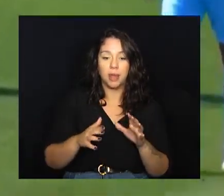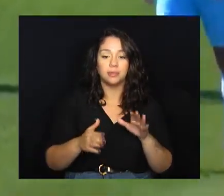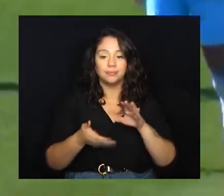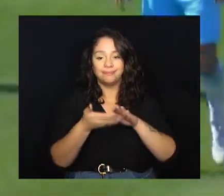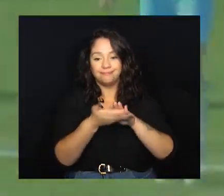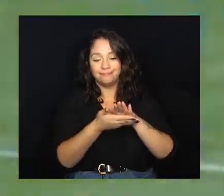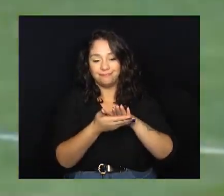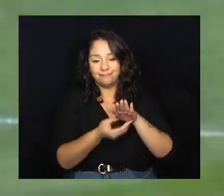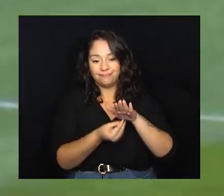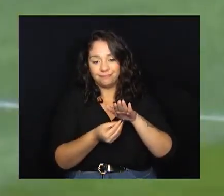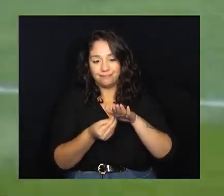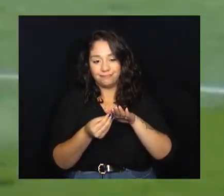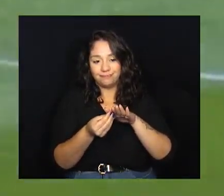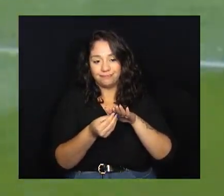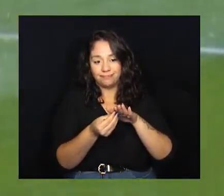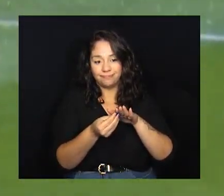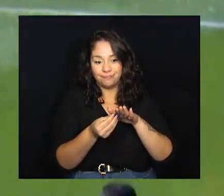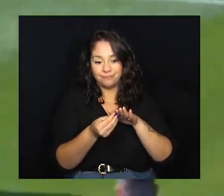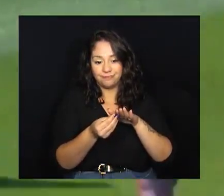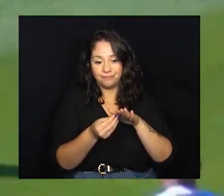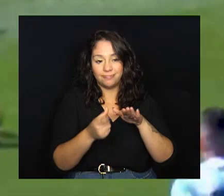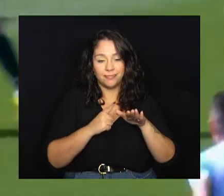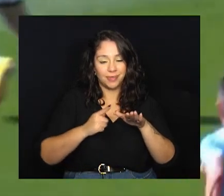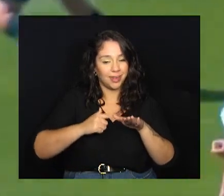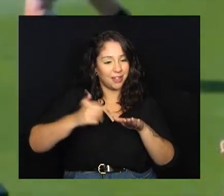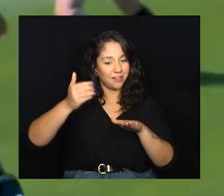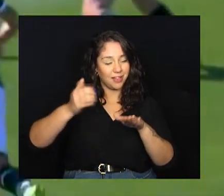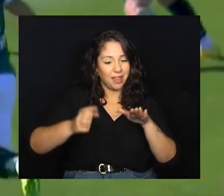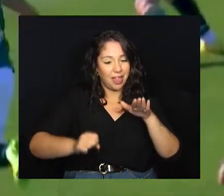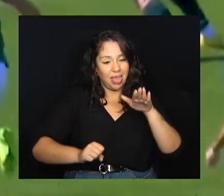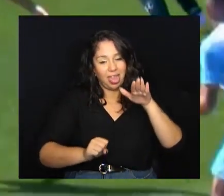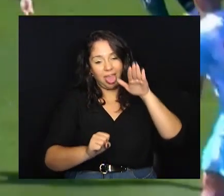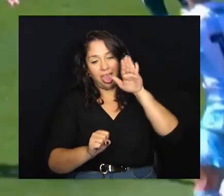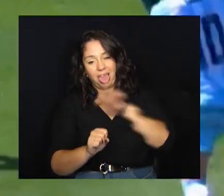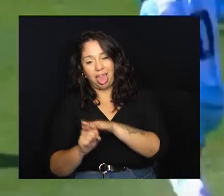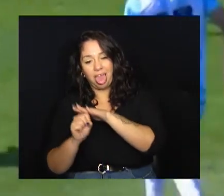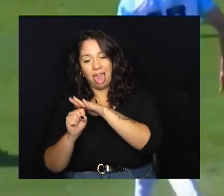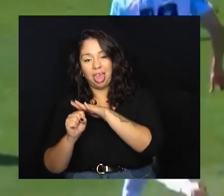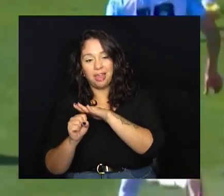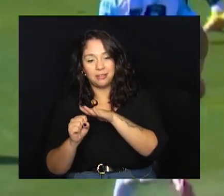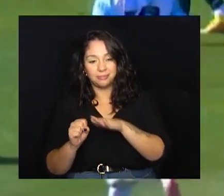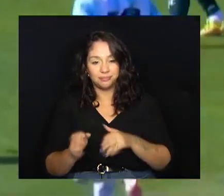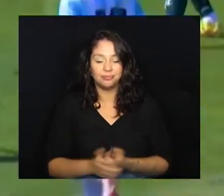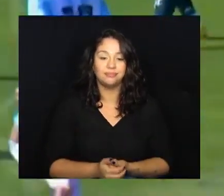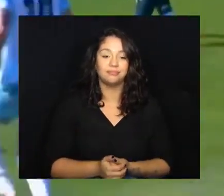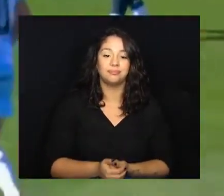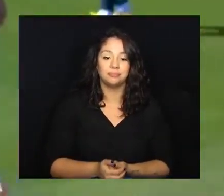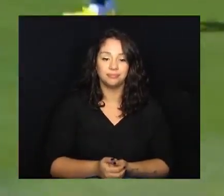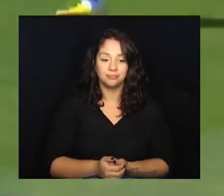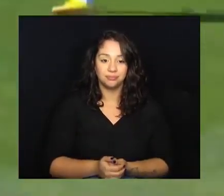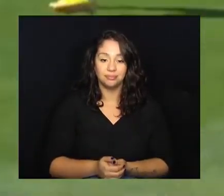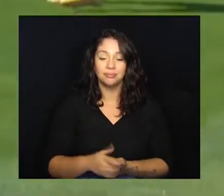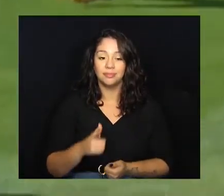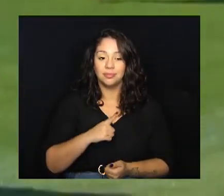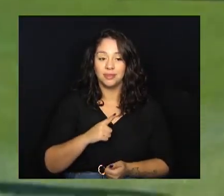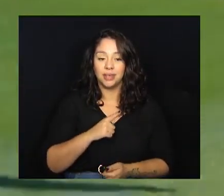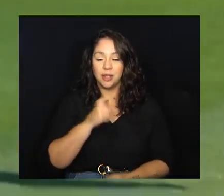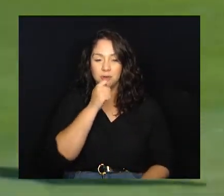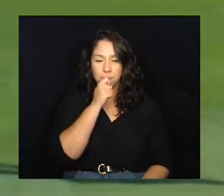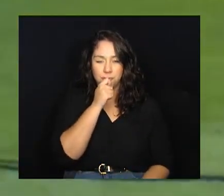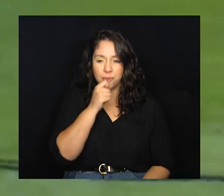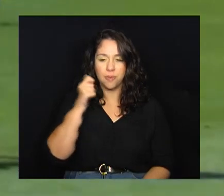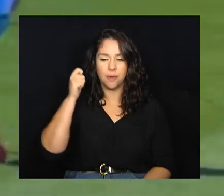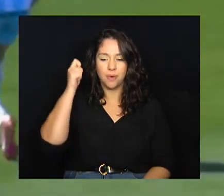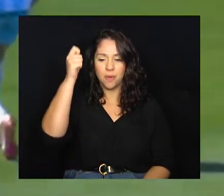Salomão acertou a cabeça do meio campista burino o pênalti foi marcado e o